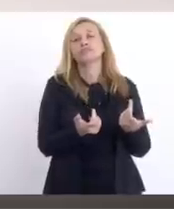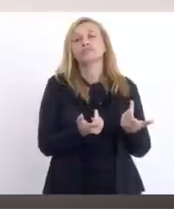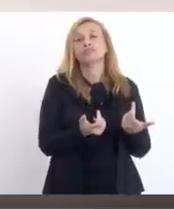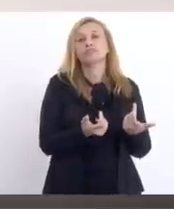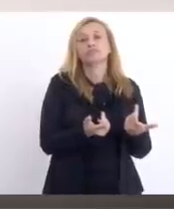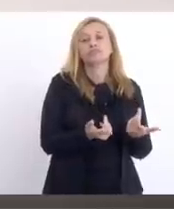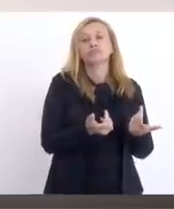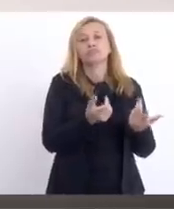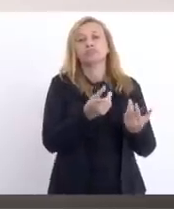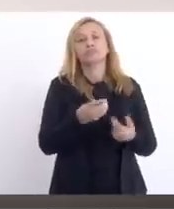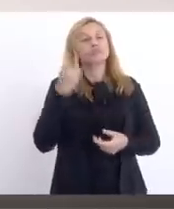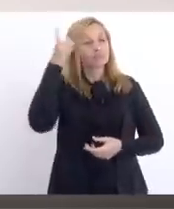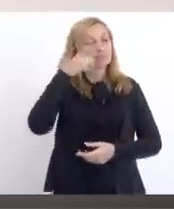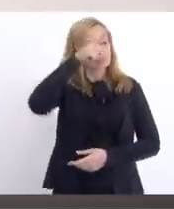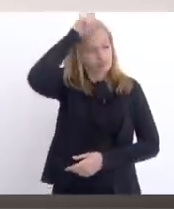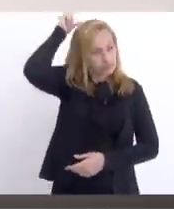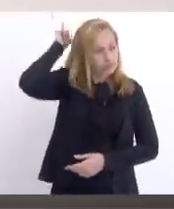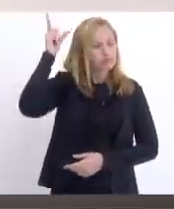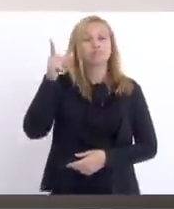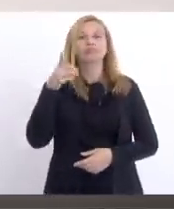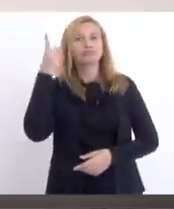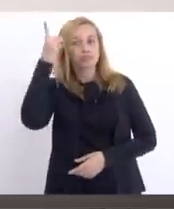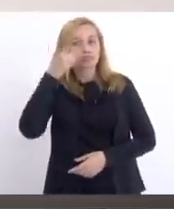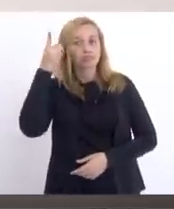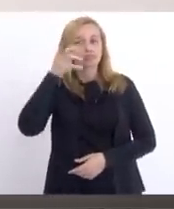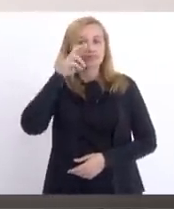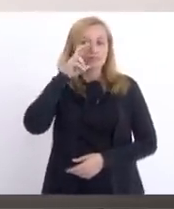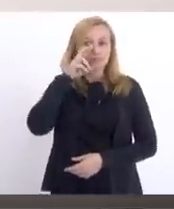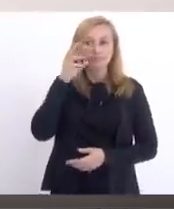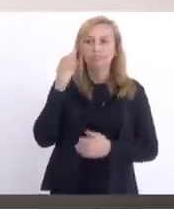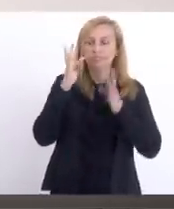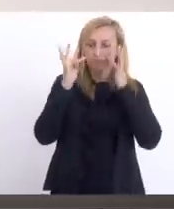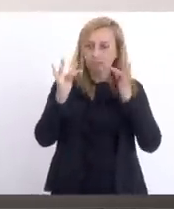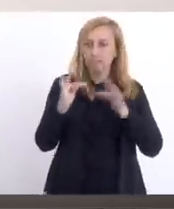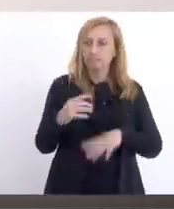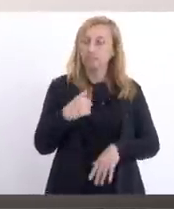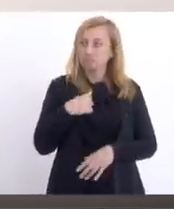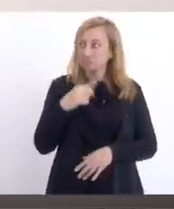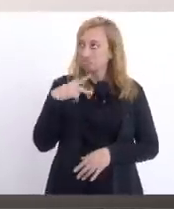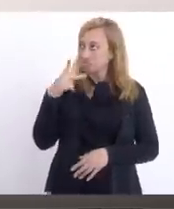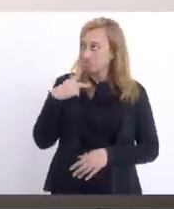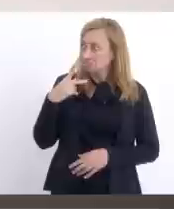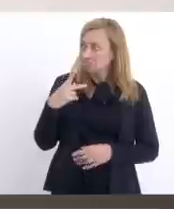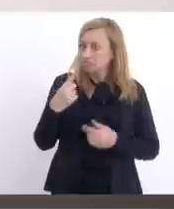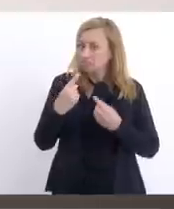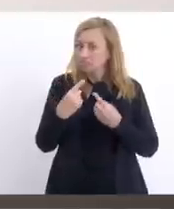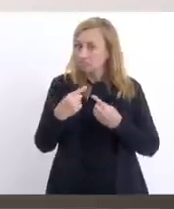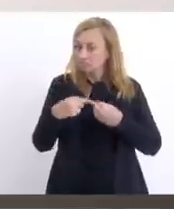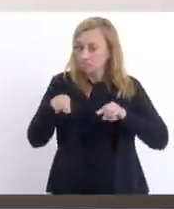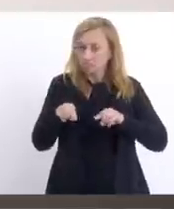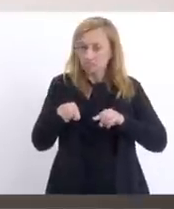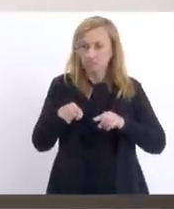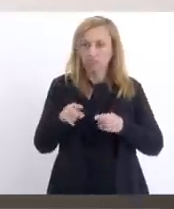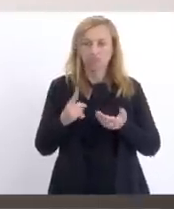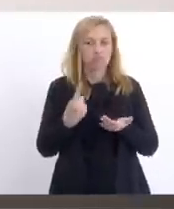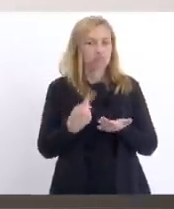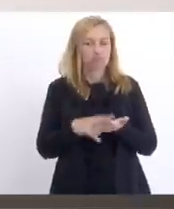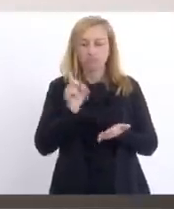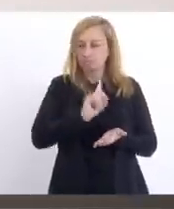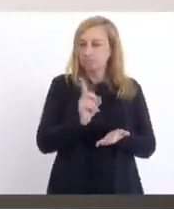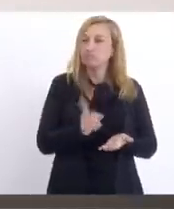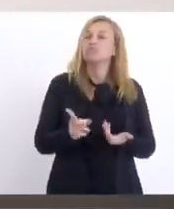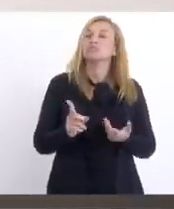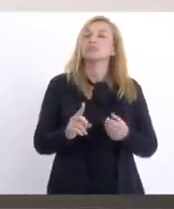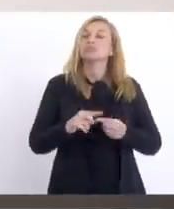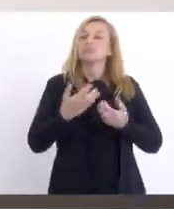deputado Rosenberg também é testemunha. Não serei eu a dizer vamos romper acordos, de maneira nenhuma. Mas eu quero